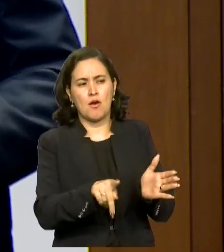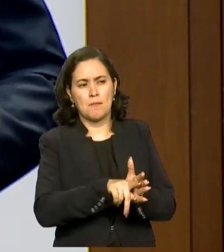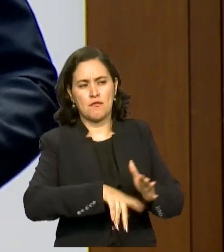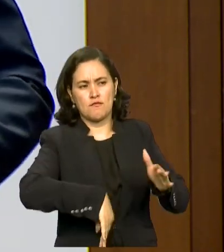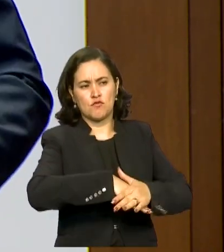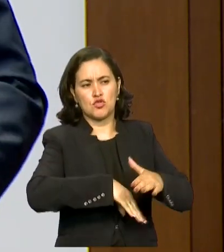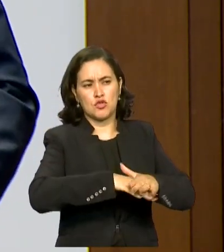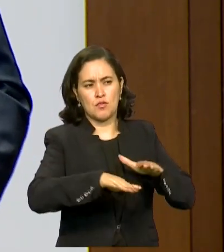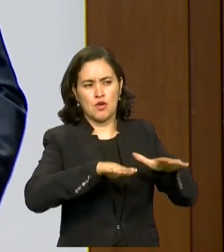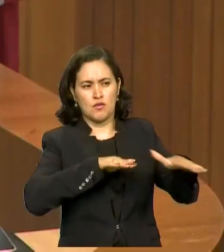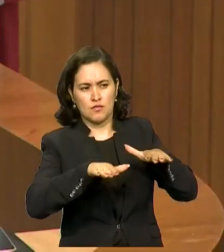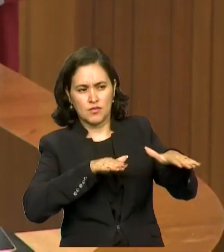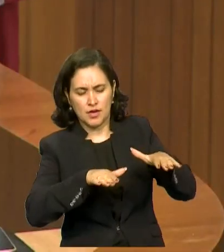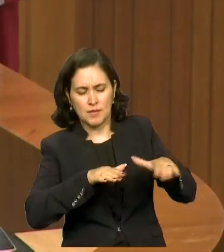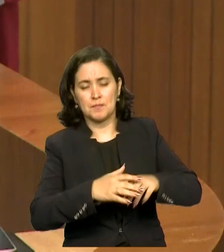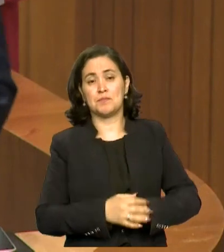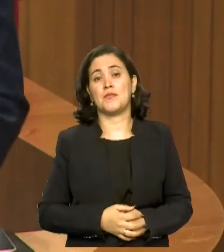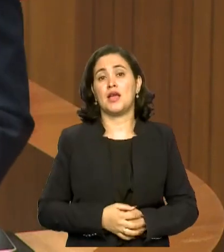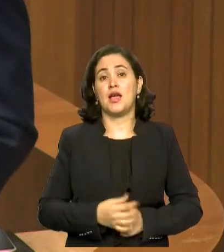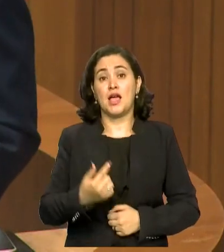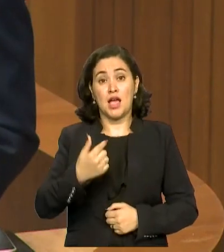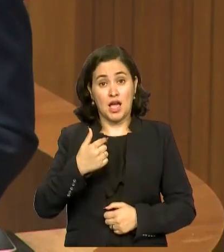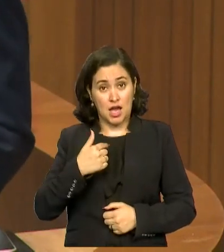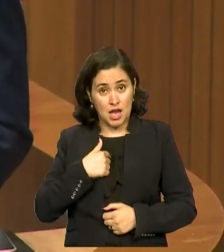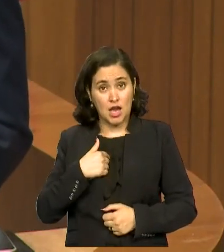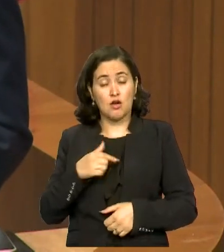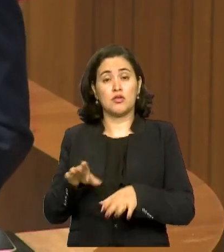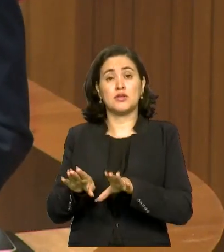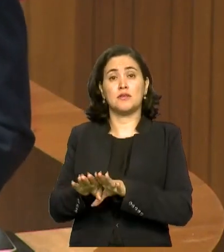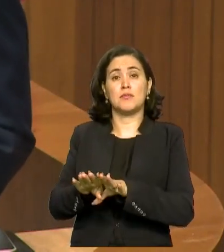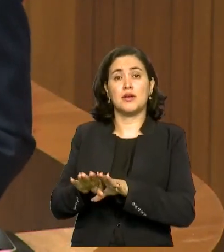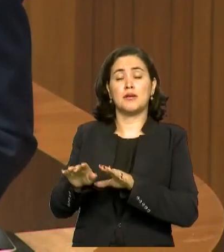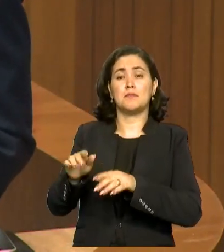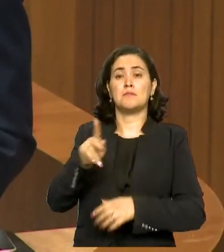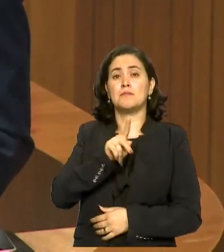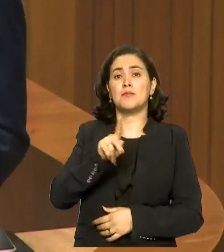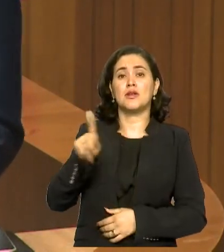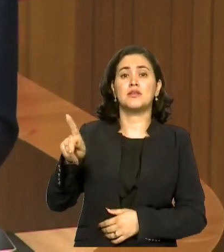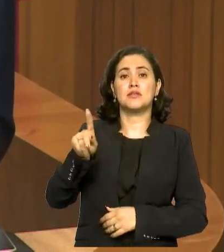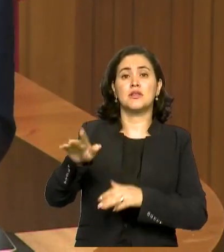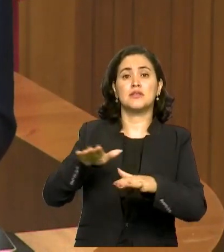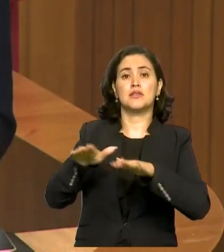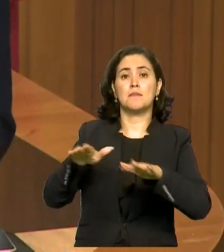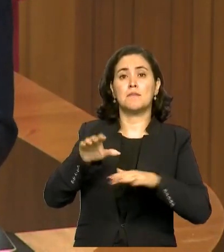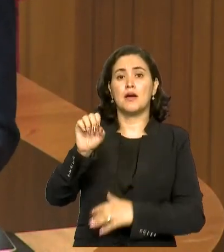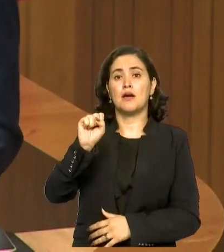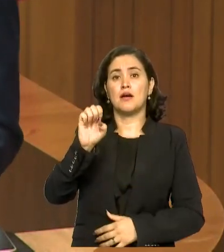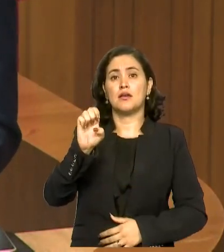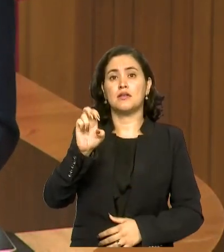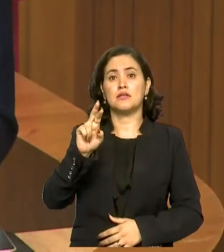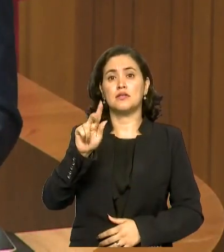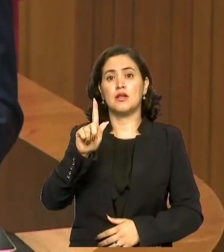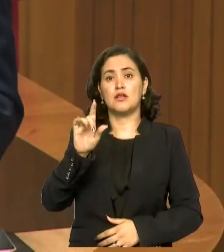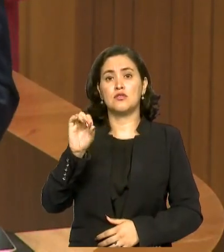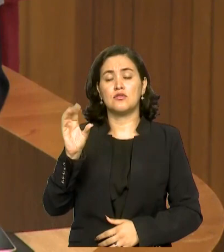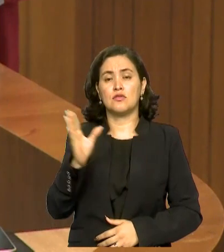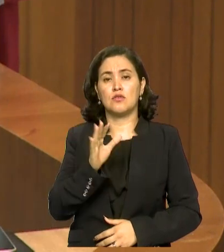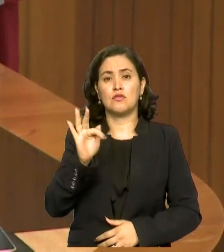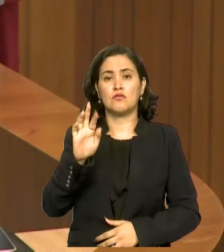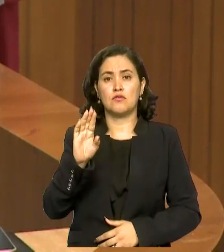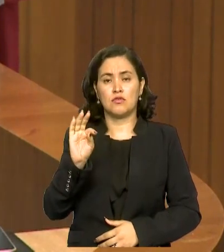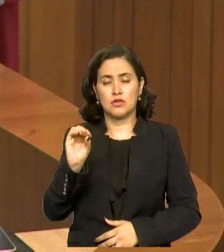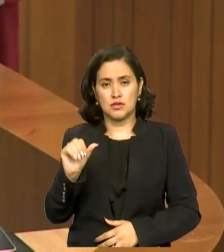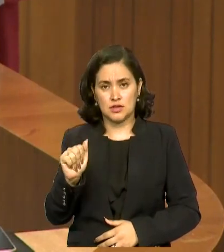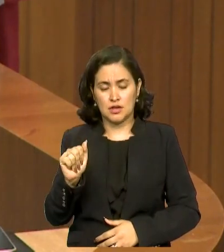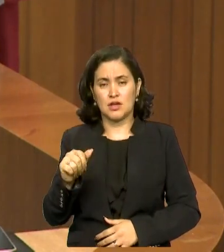o presidente do Sampaio, à época, o Sérgio Frota, tivemos uma discussão numa final em que o Sampaio não estava nem